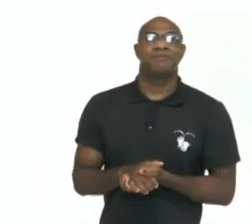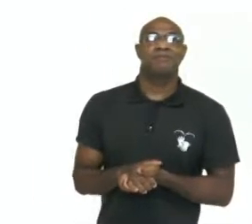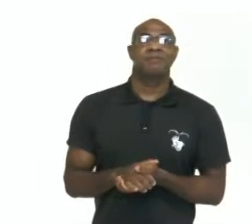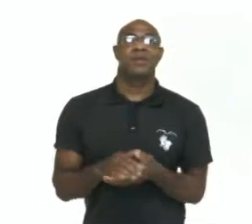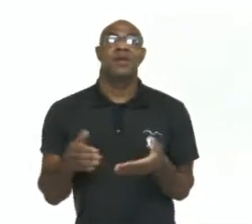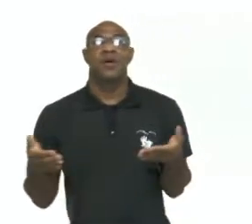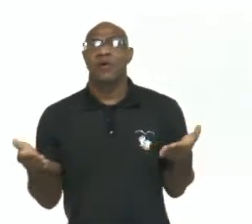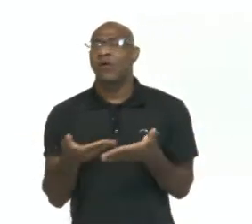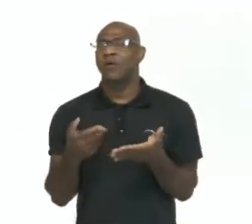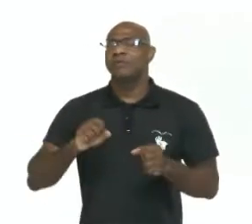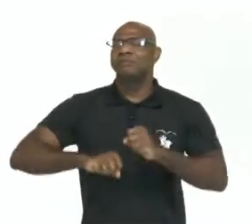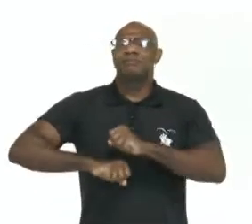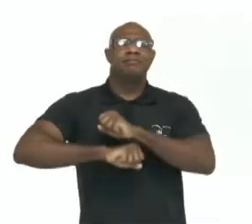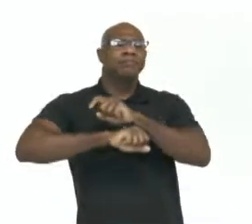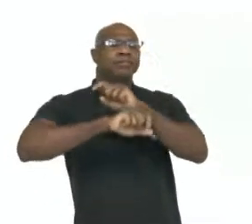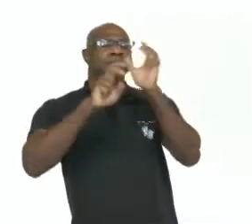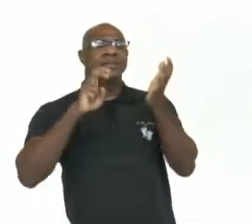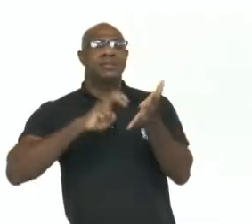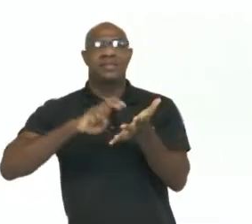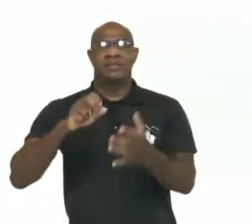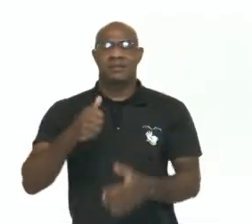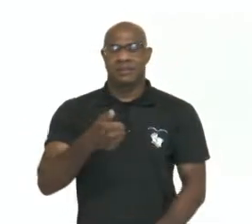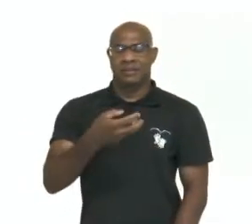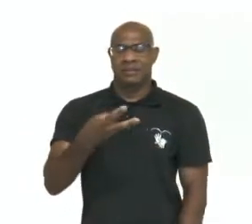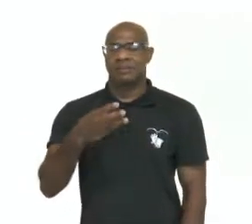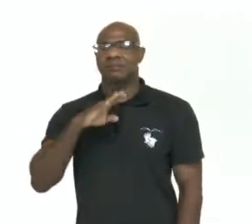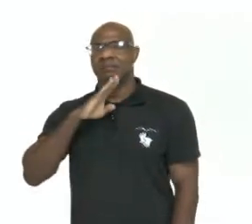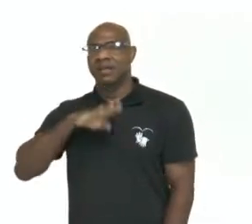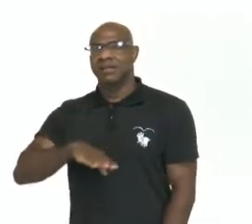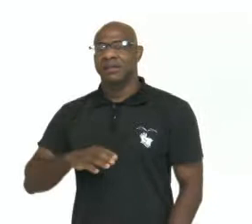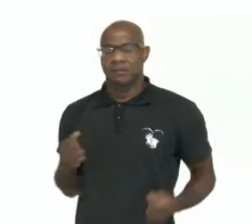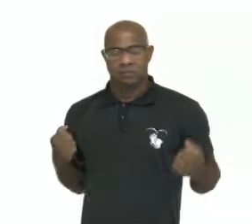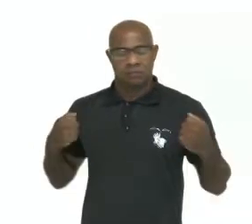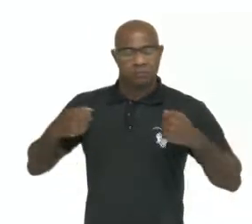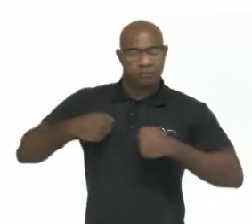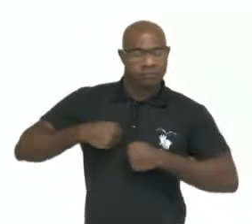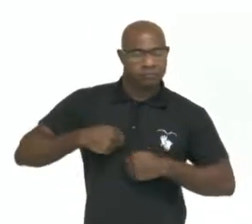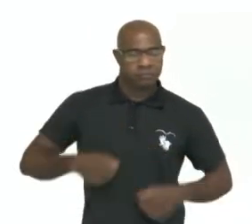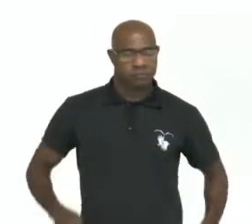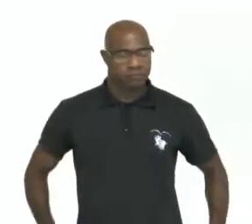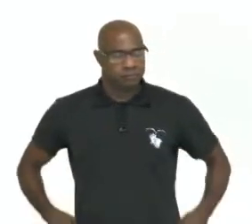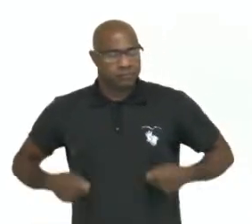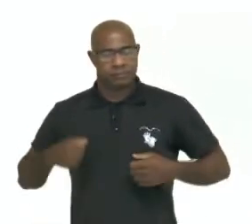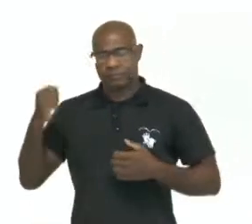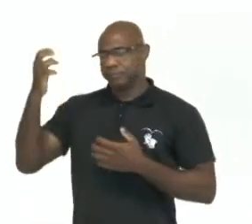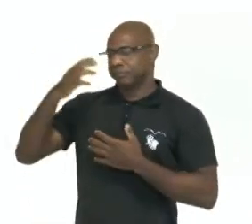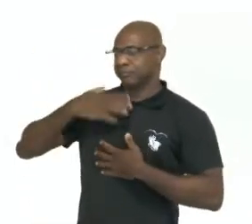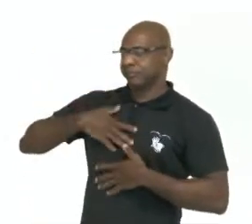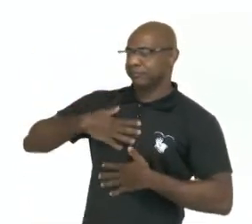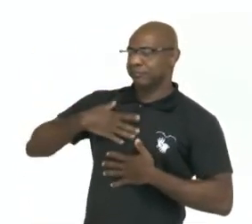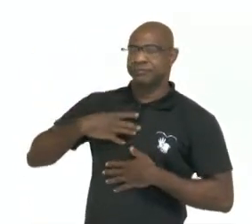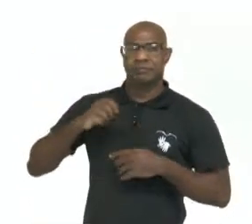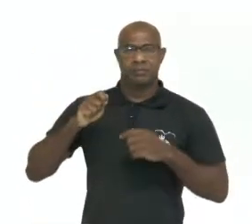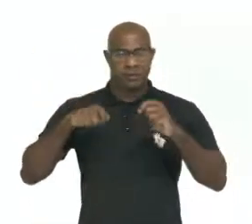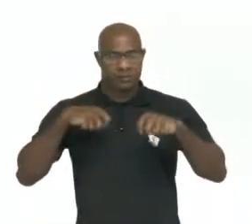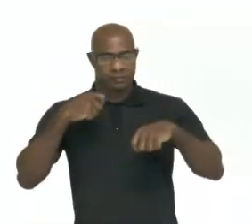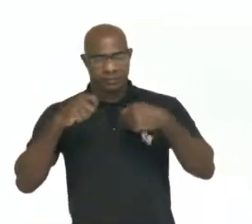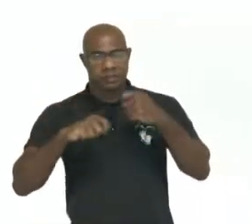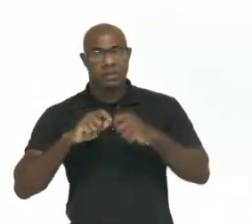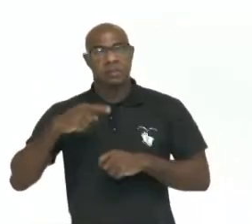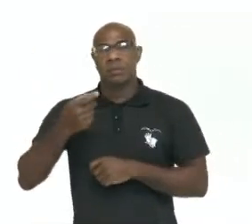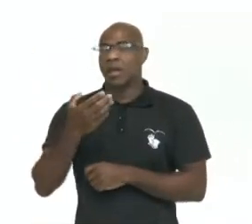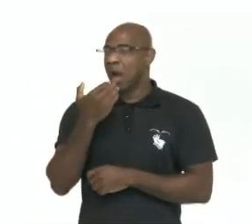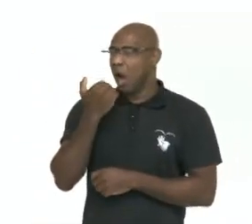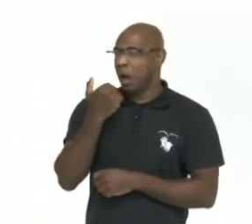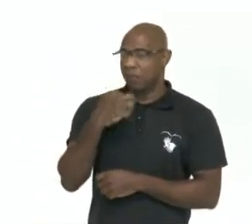Hoje eu levantei cedo, às 13 horas. Coloquei minha roupa, tomei um belo de um banho e fui jantar. Depois do almoço, saí